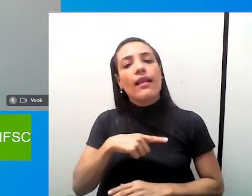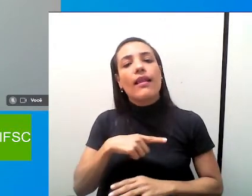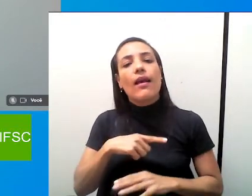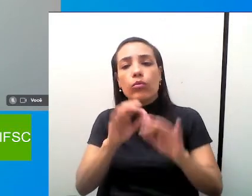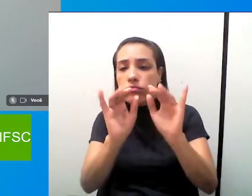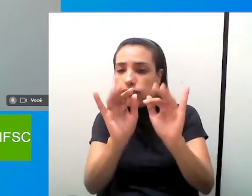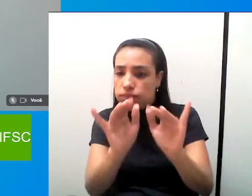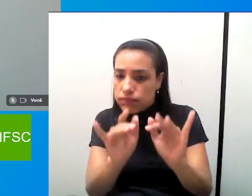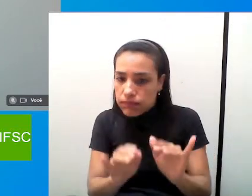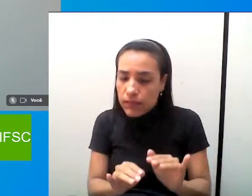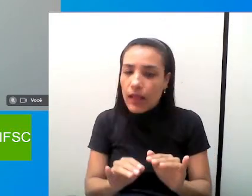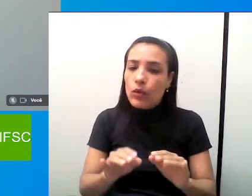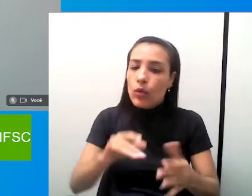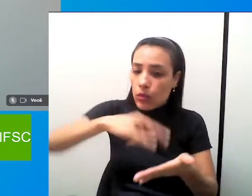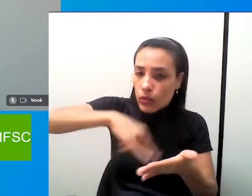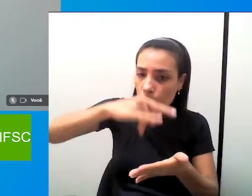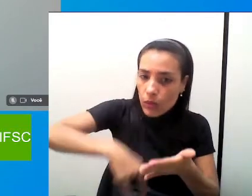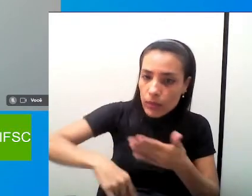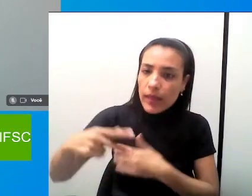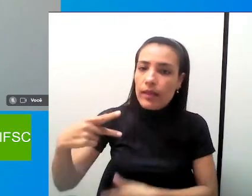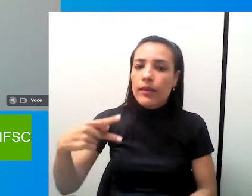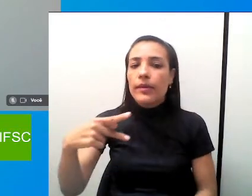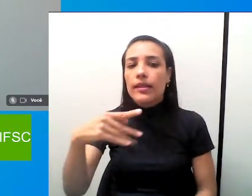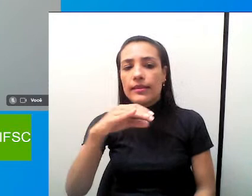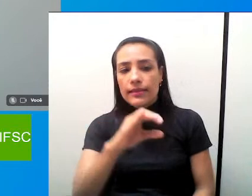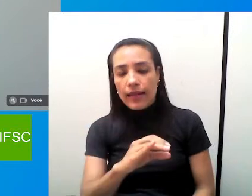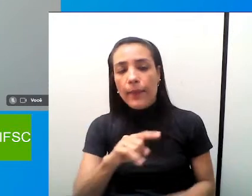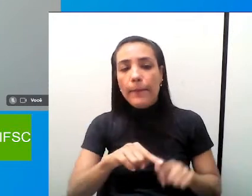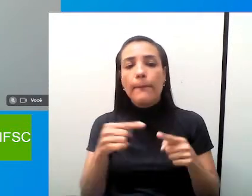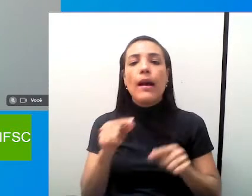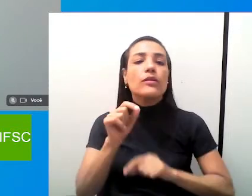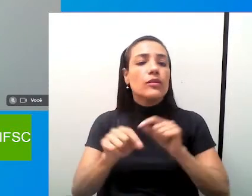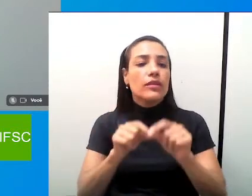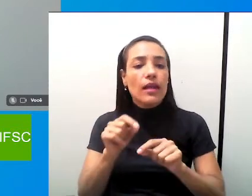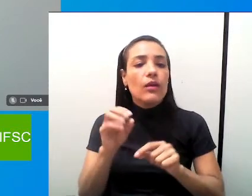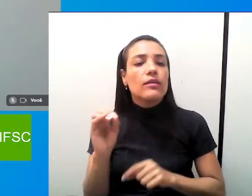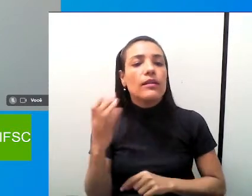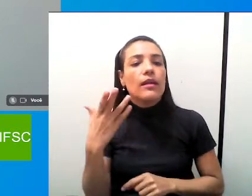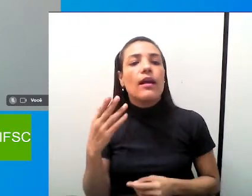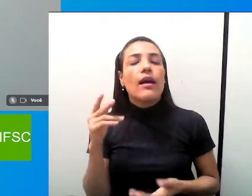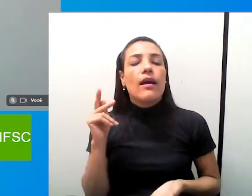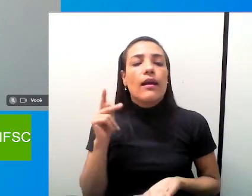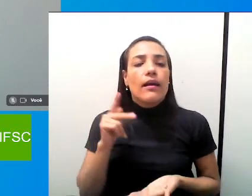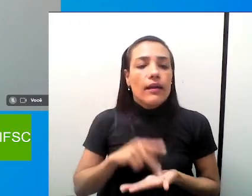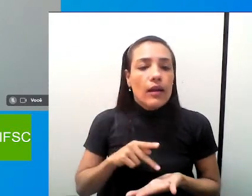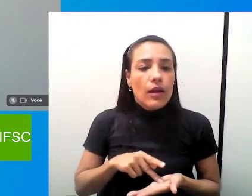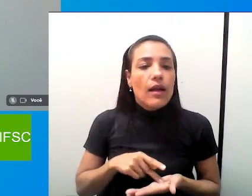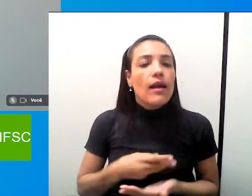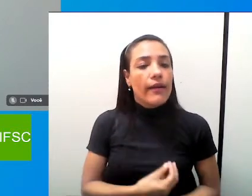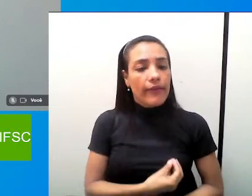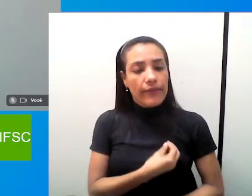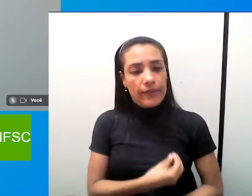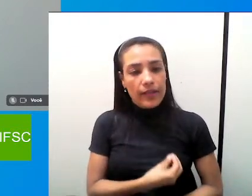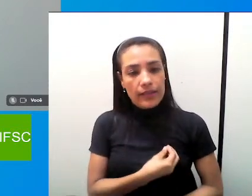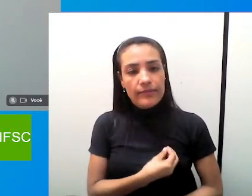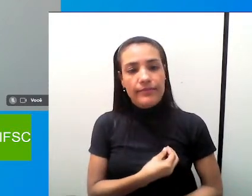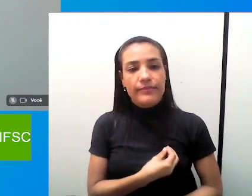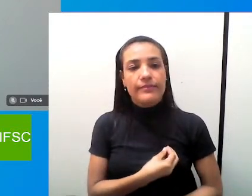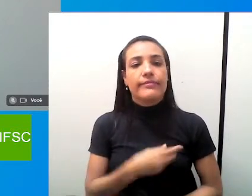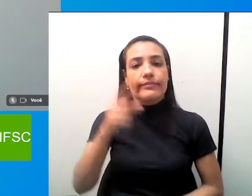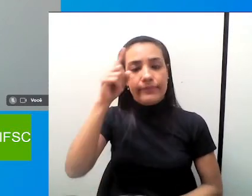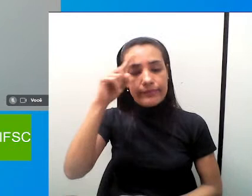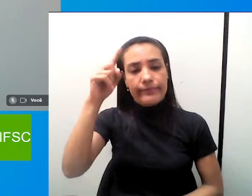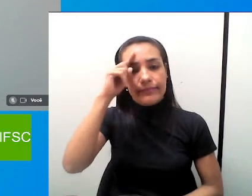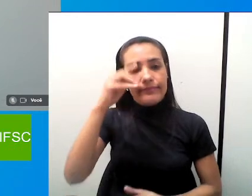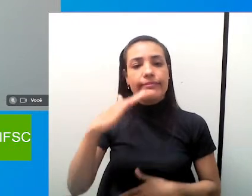e a realidade do que a gente consegue realmente fazer na vida real, com o nosso cotidiano, com